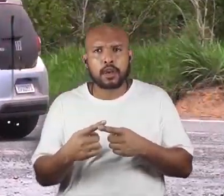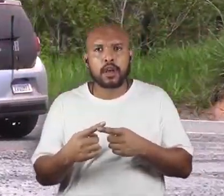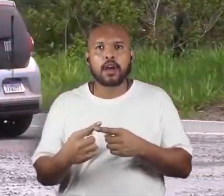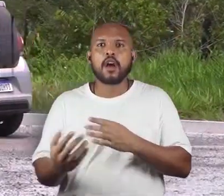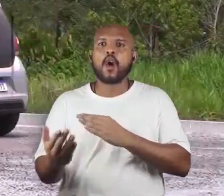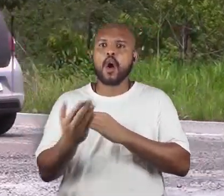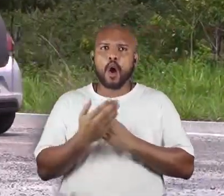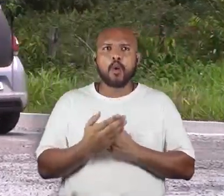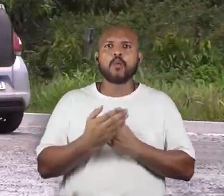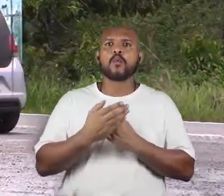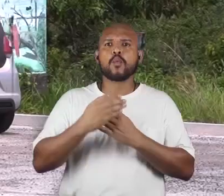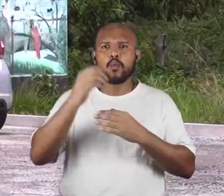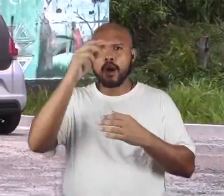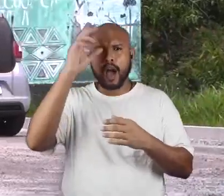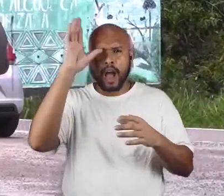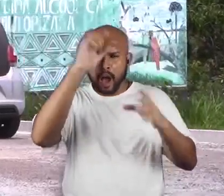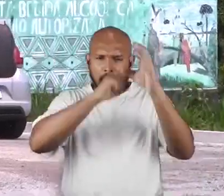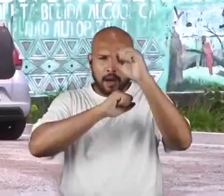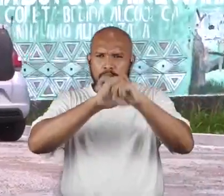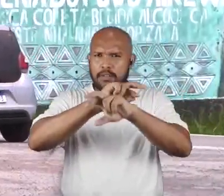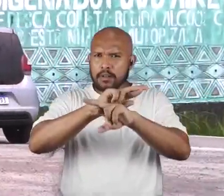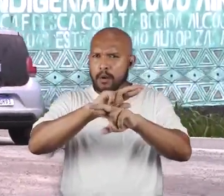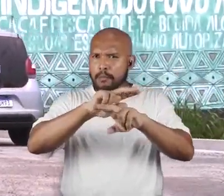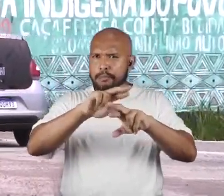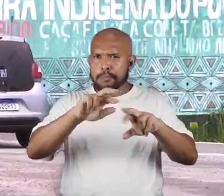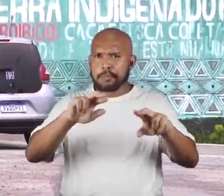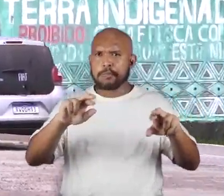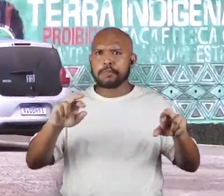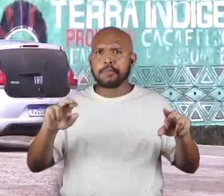muito importante para nós povos indígenas,